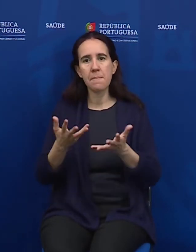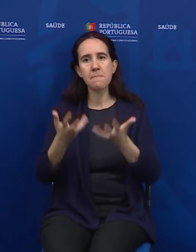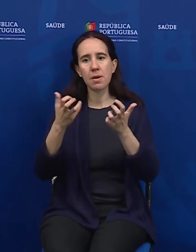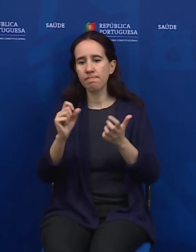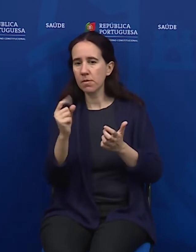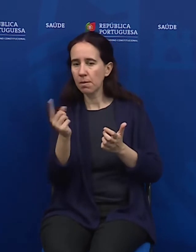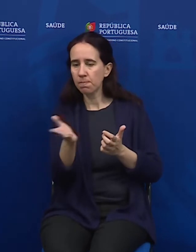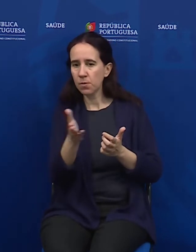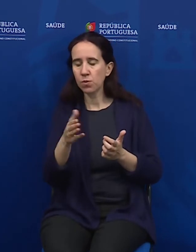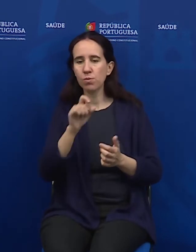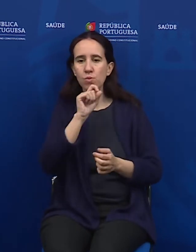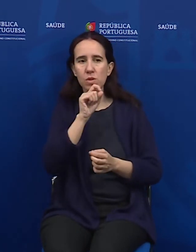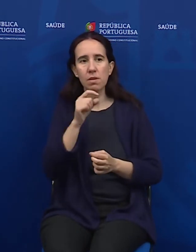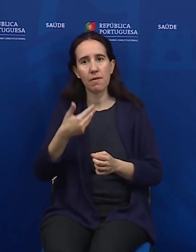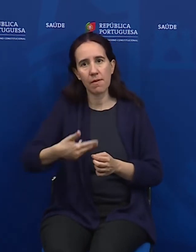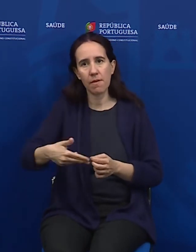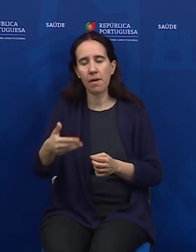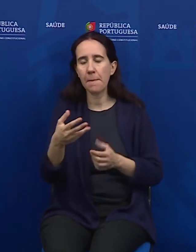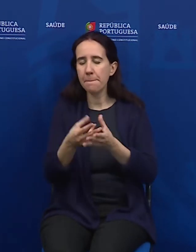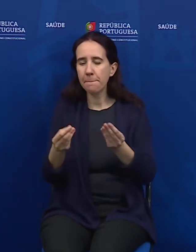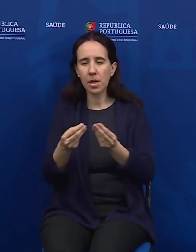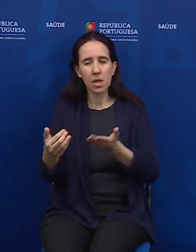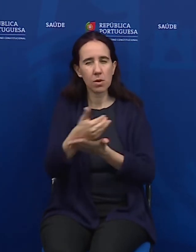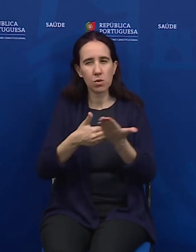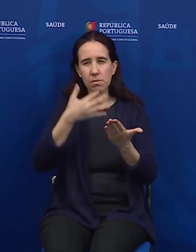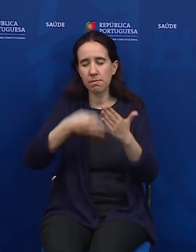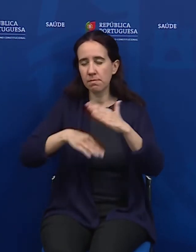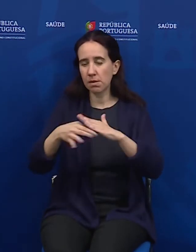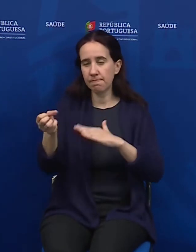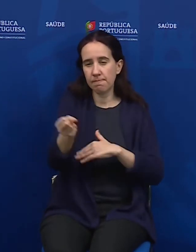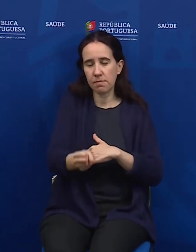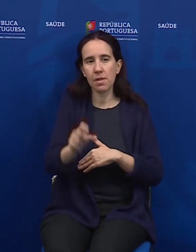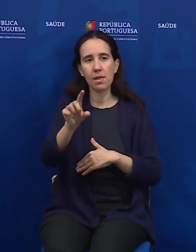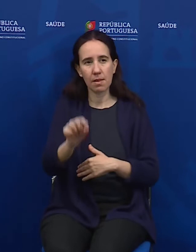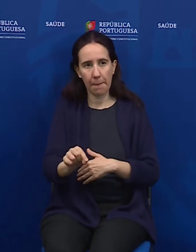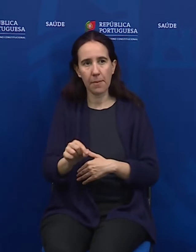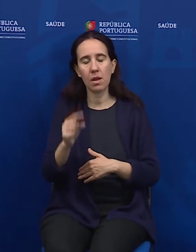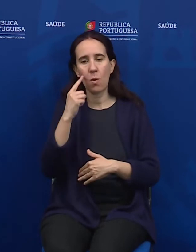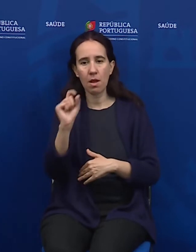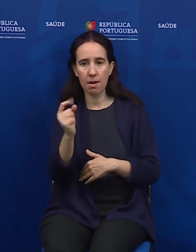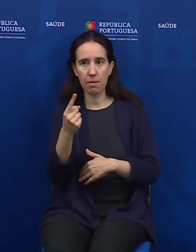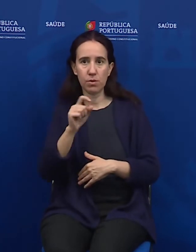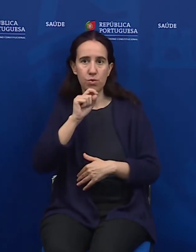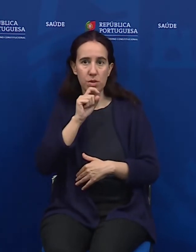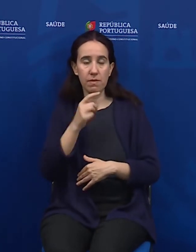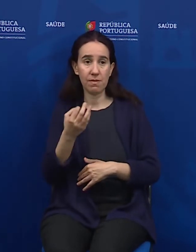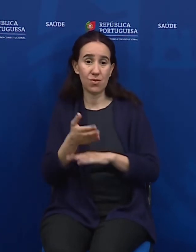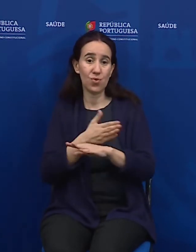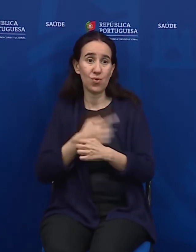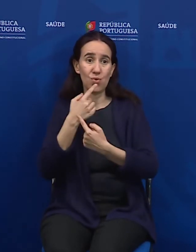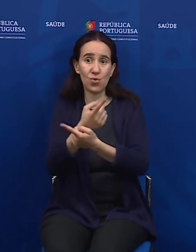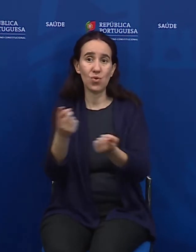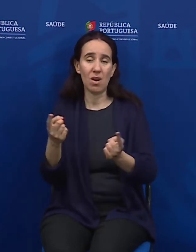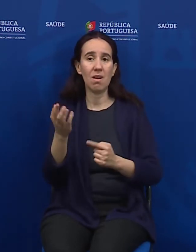mais rápido possível, vamos utilizar todos os meios e recursos possíveis para que ela seja também o mais rápido possível, como já dissemos,